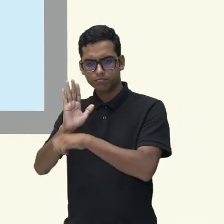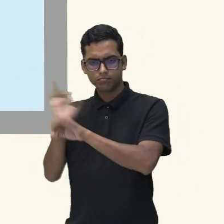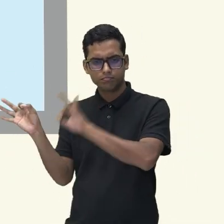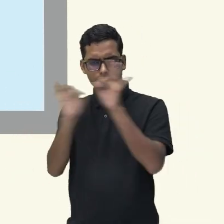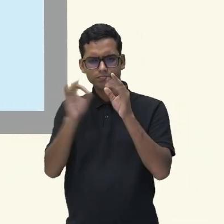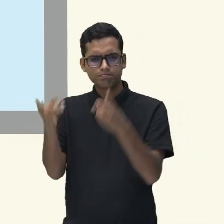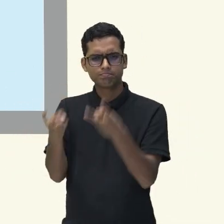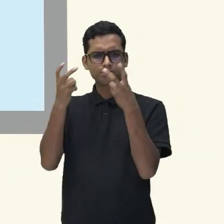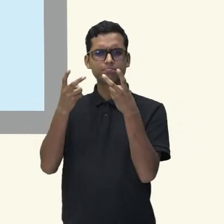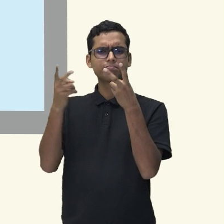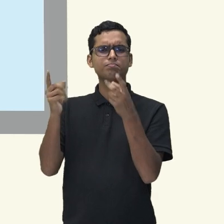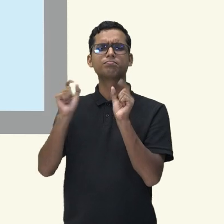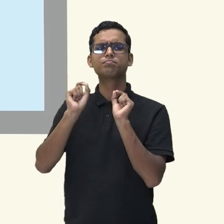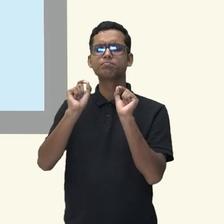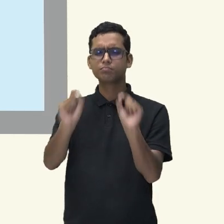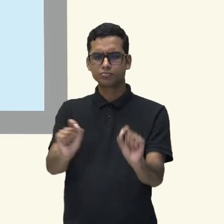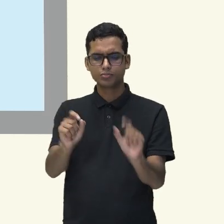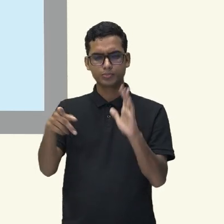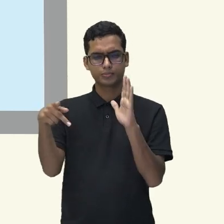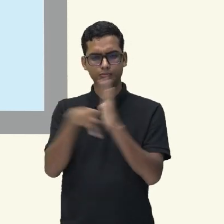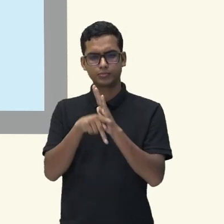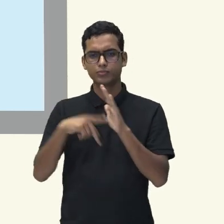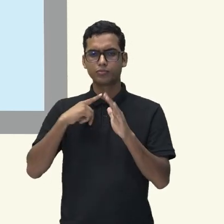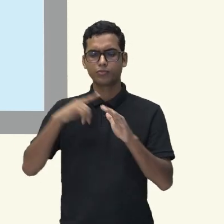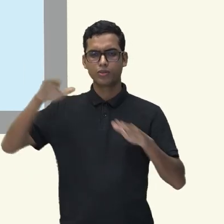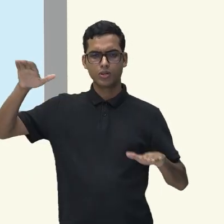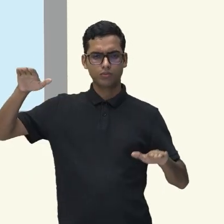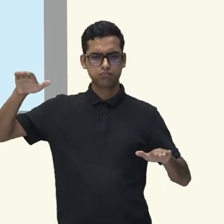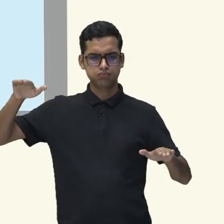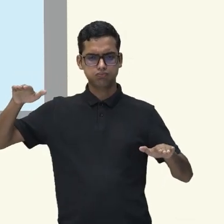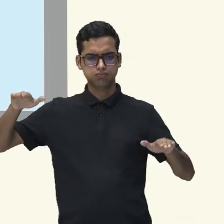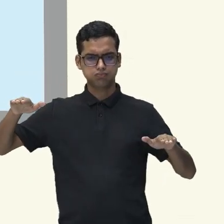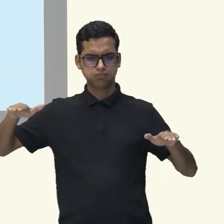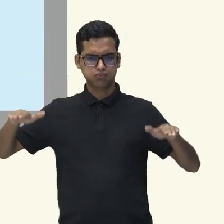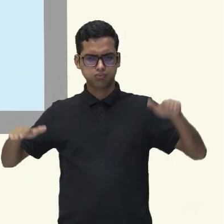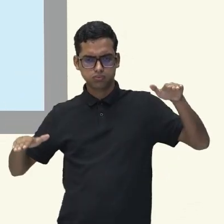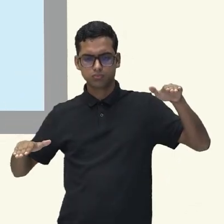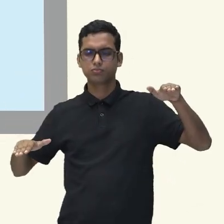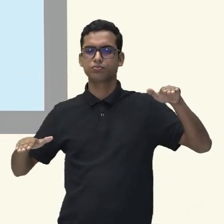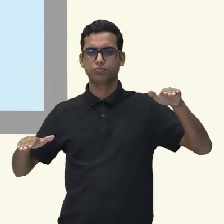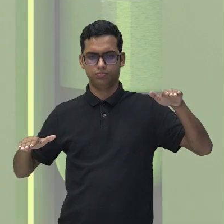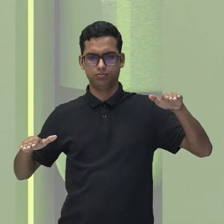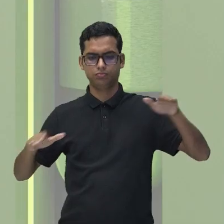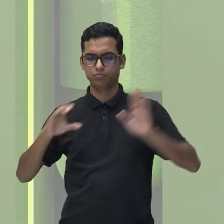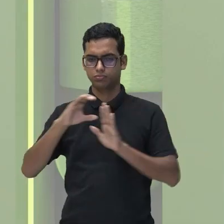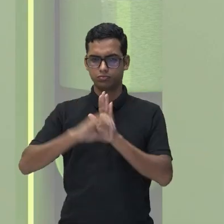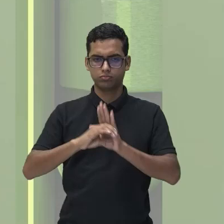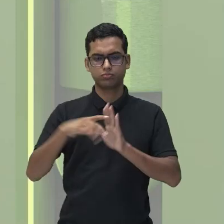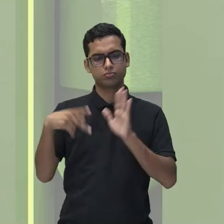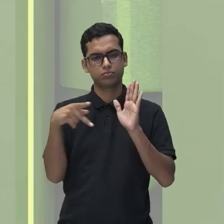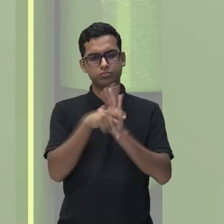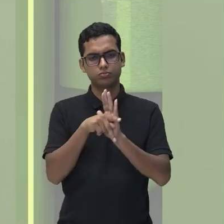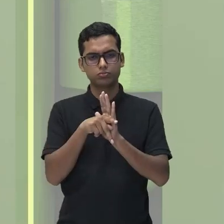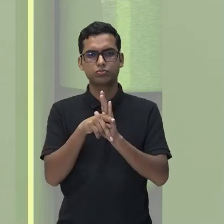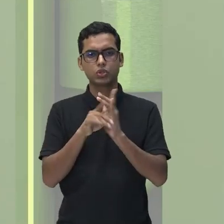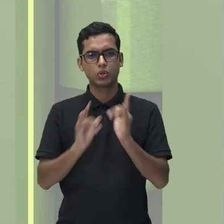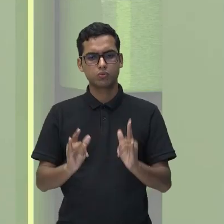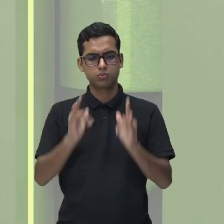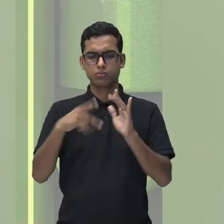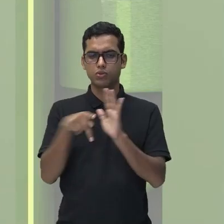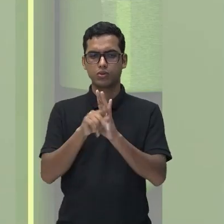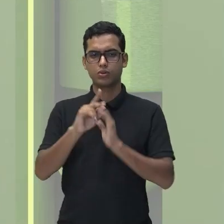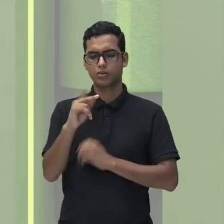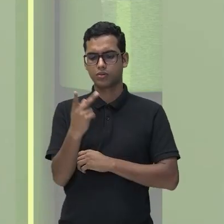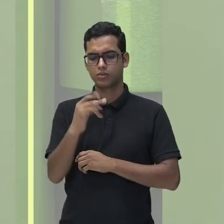observar que nós temos aí o princípio de funcionamento dos elevadores hidráulicos. Então, pessoal, esse é o Teorema